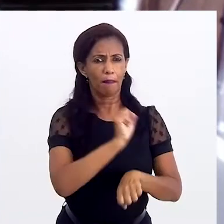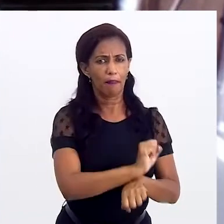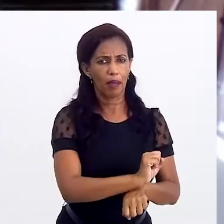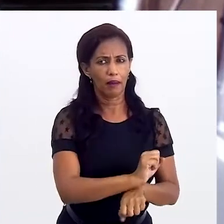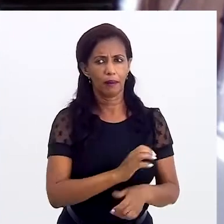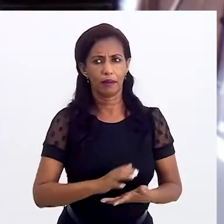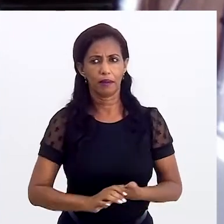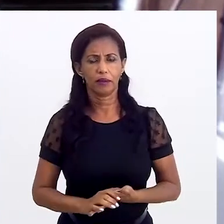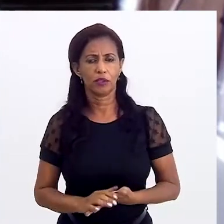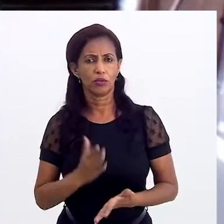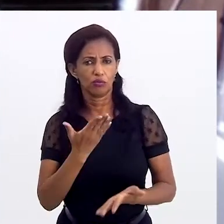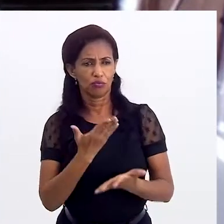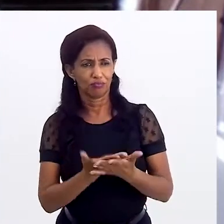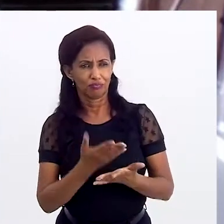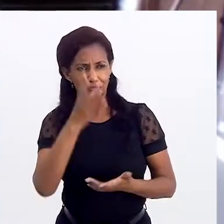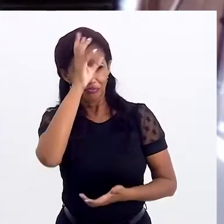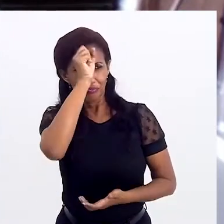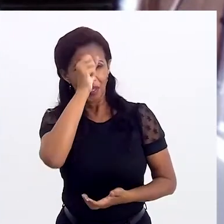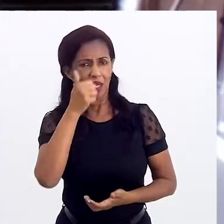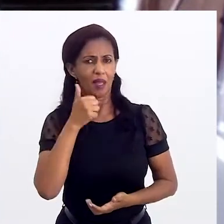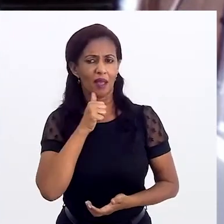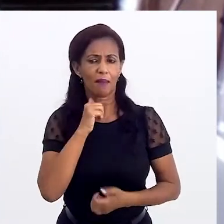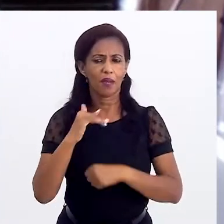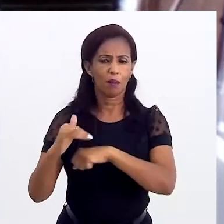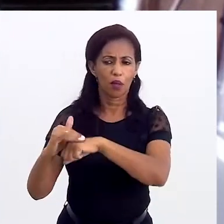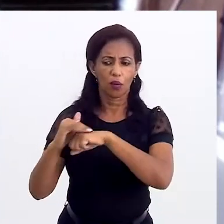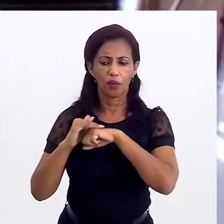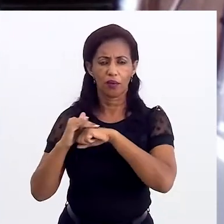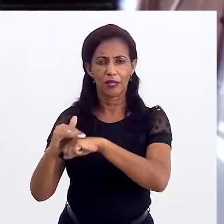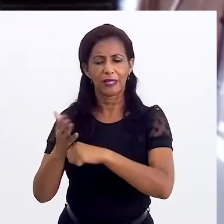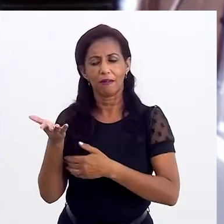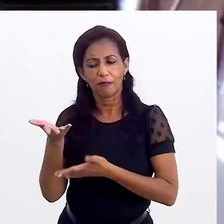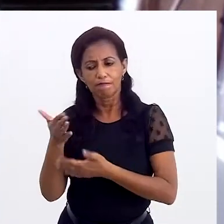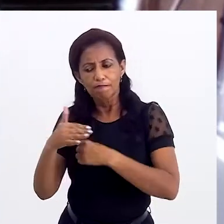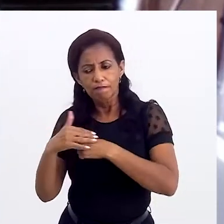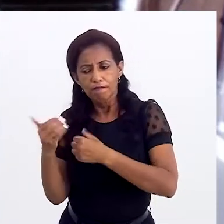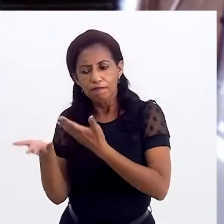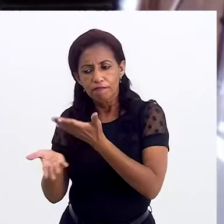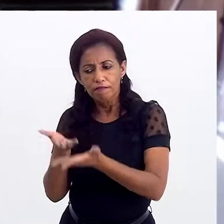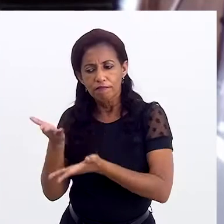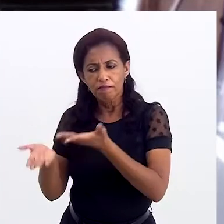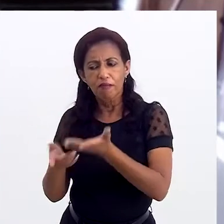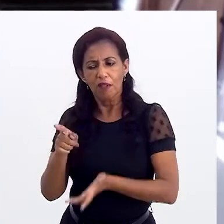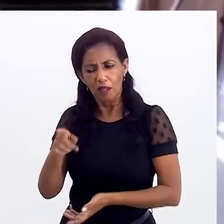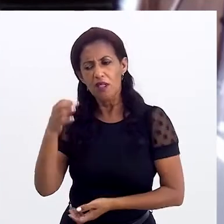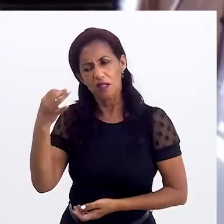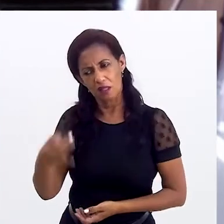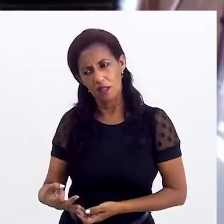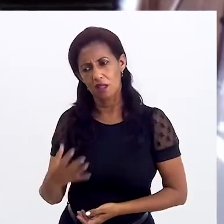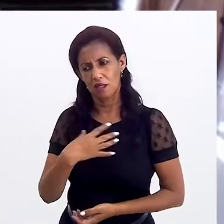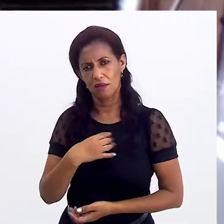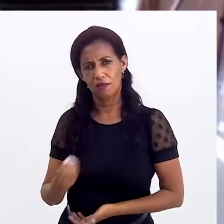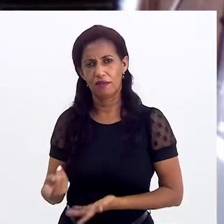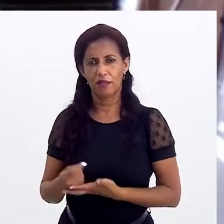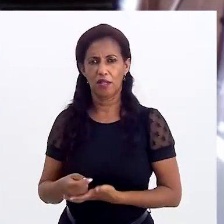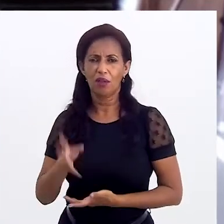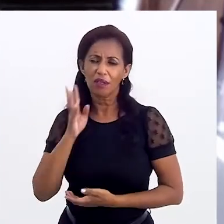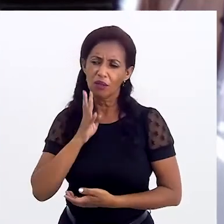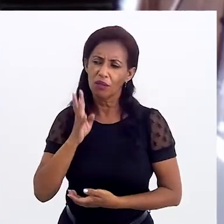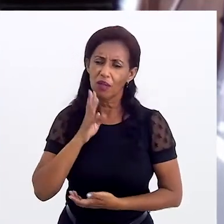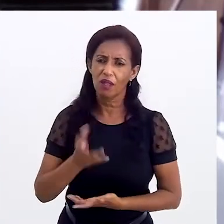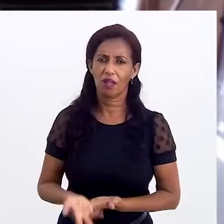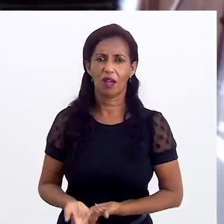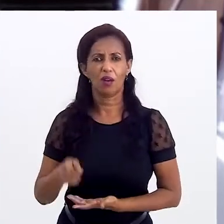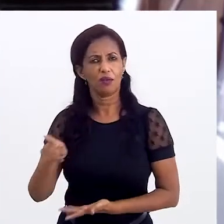de tocar, e não estava aguentando mais, e ela conversava comigo carinhosamente. Ah, você tem certeza, meu filho?